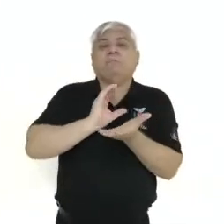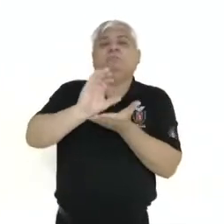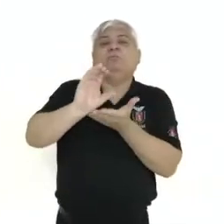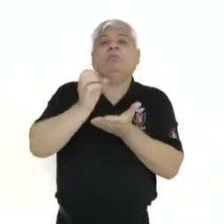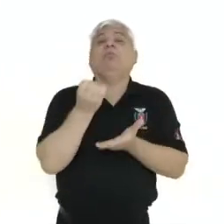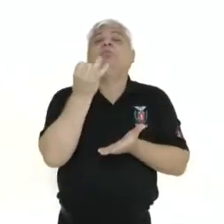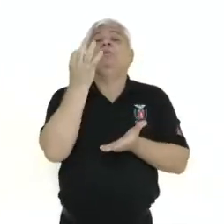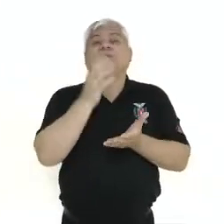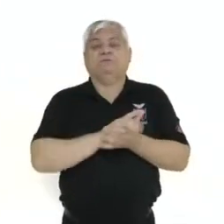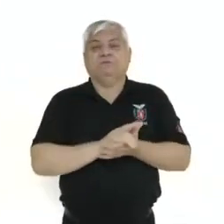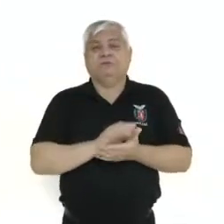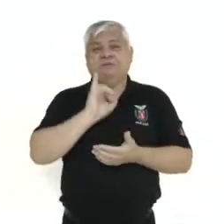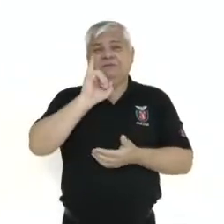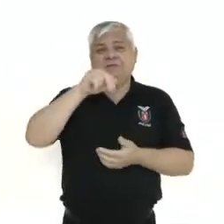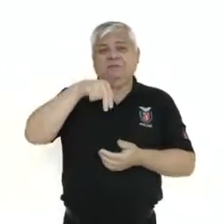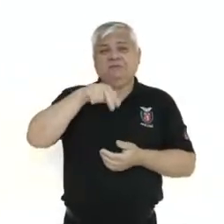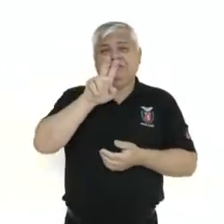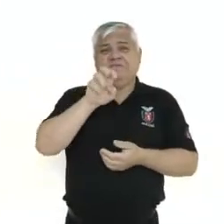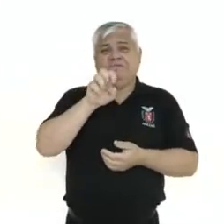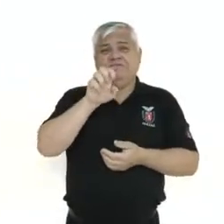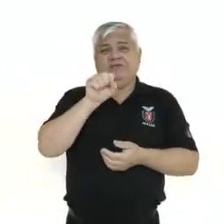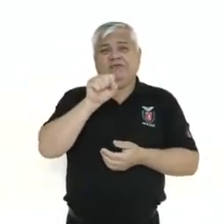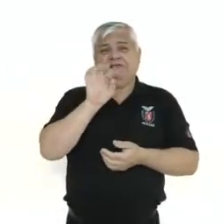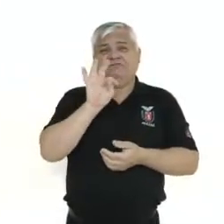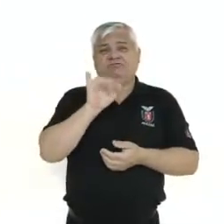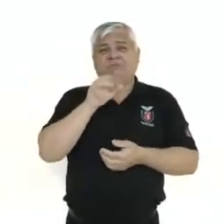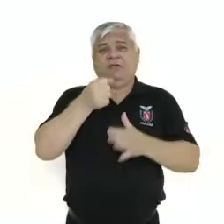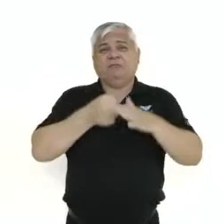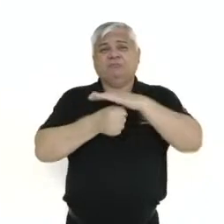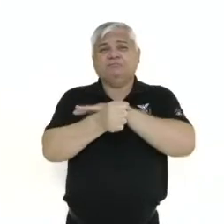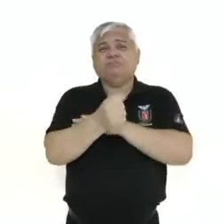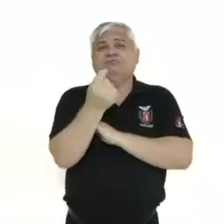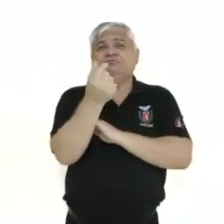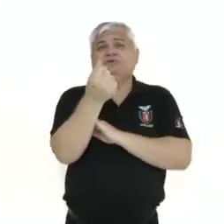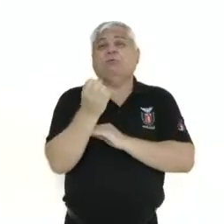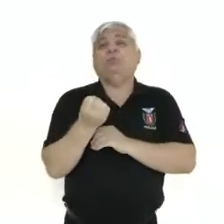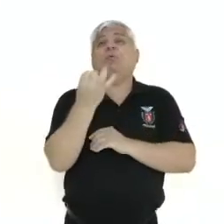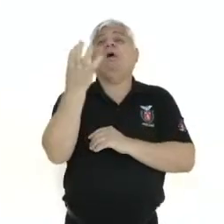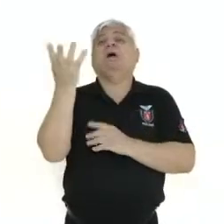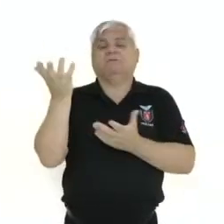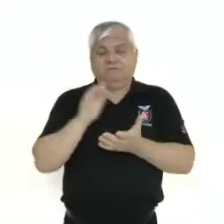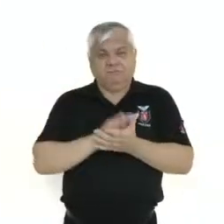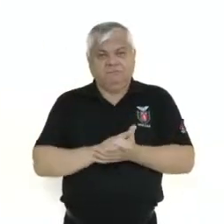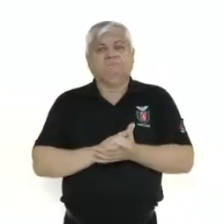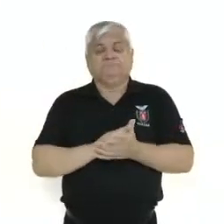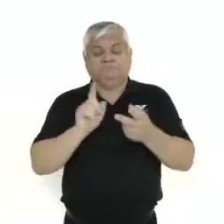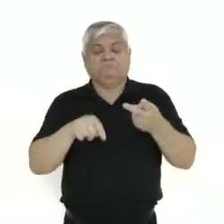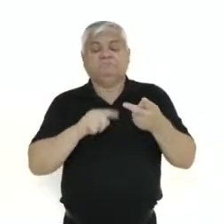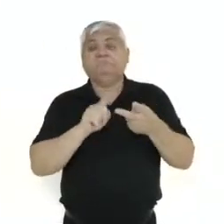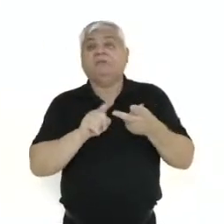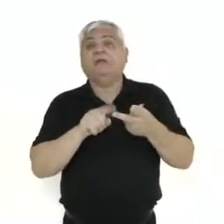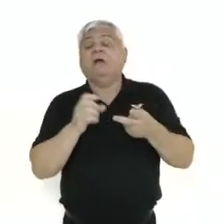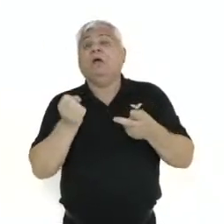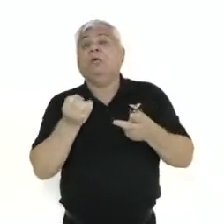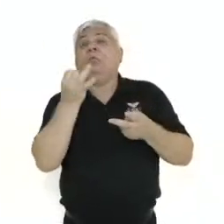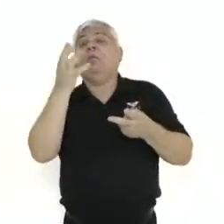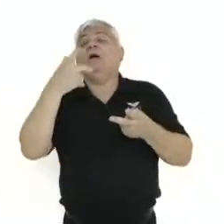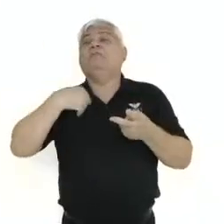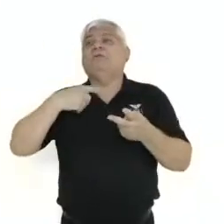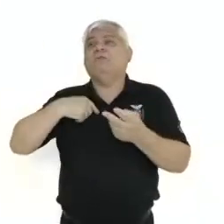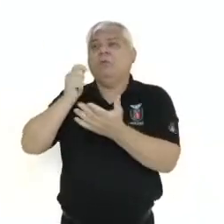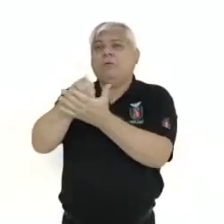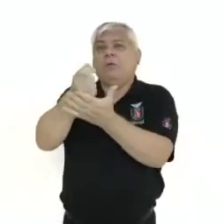seus gastos e quanto está sendo a sua receita. Depois do negócio já está funcionando, ele vai saber exatamente qual a